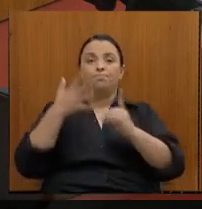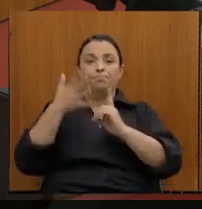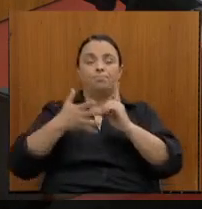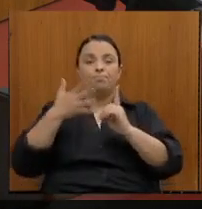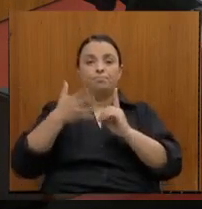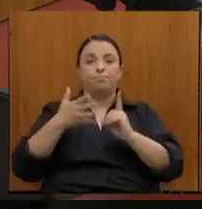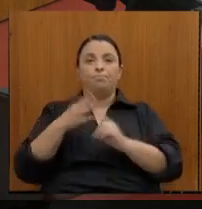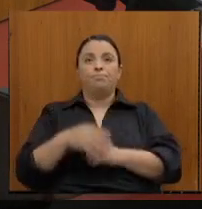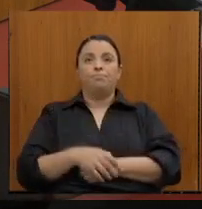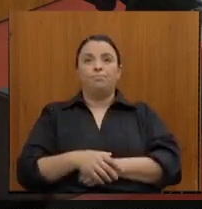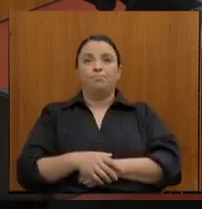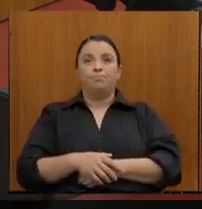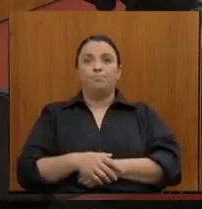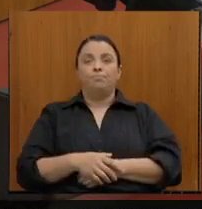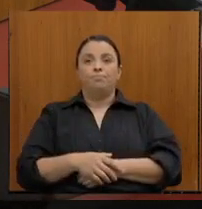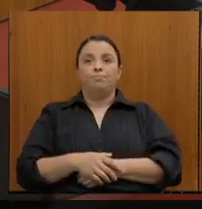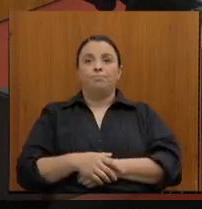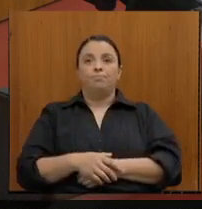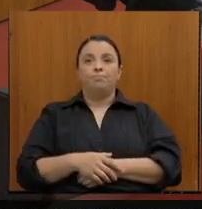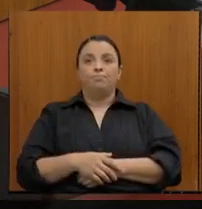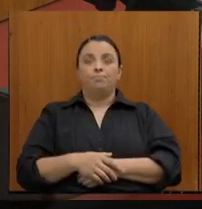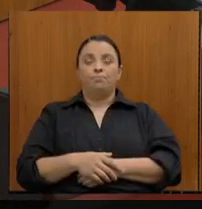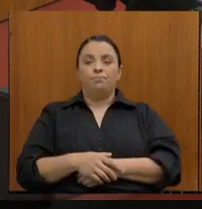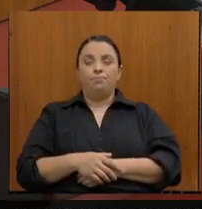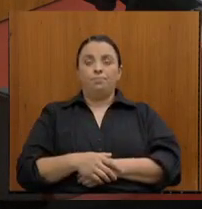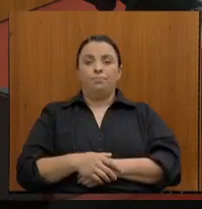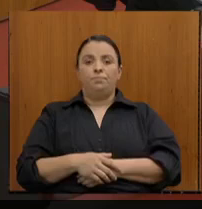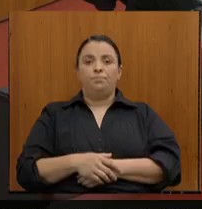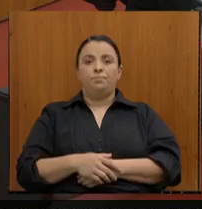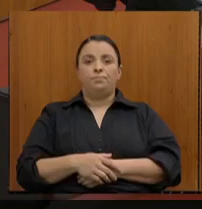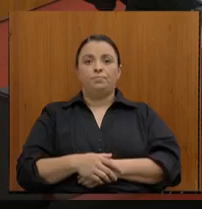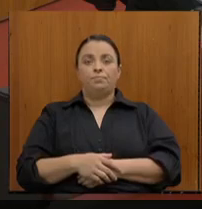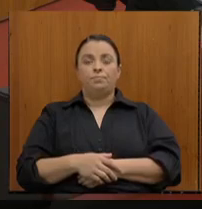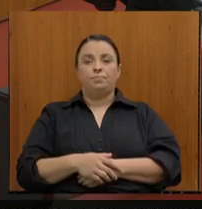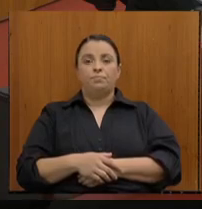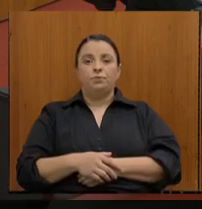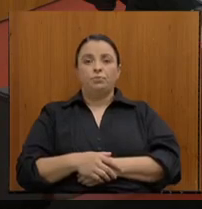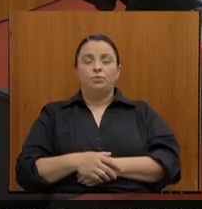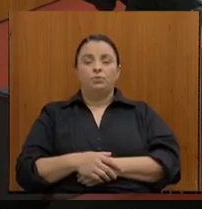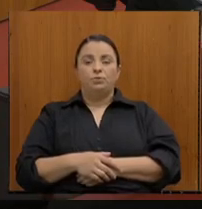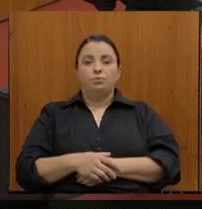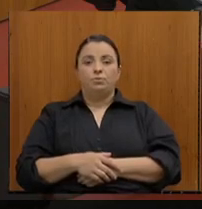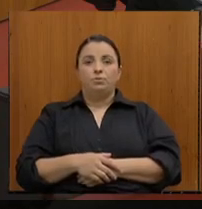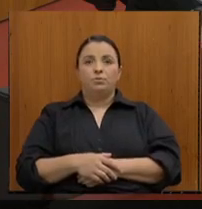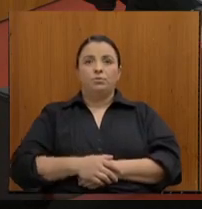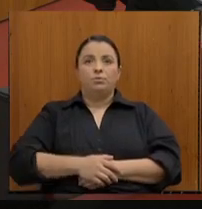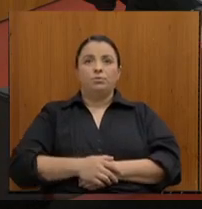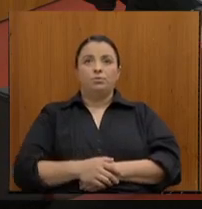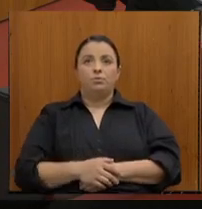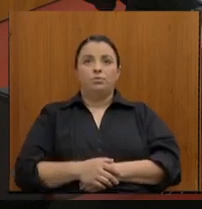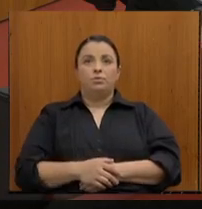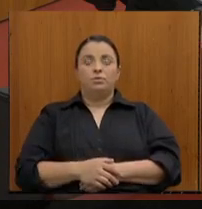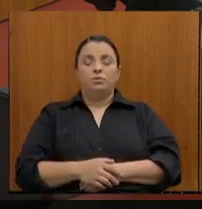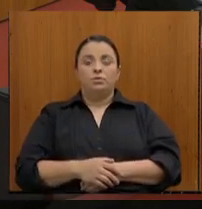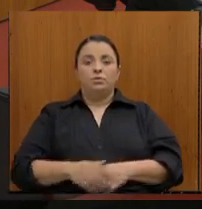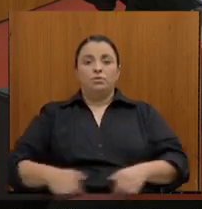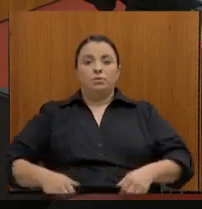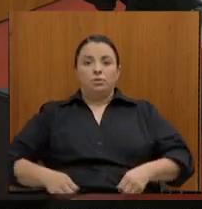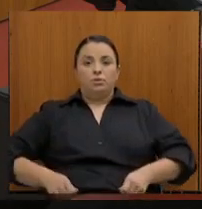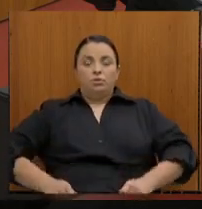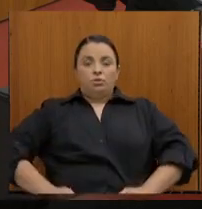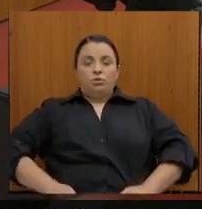Oi Google e não tem E aí e